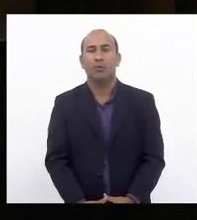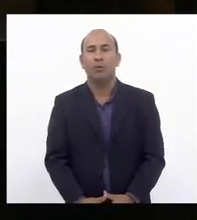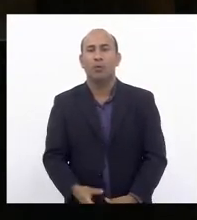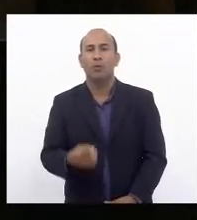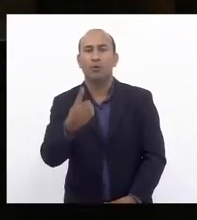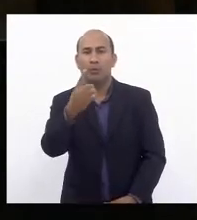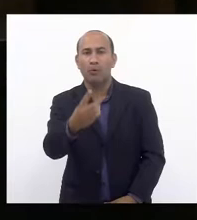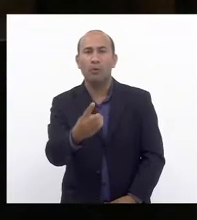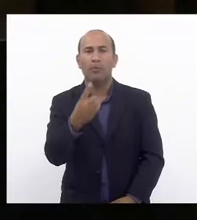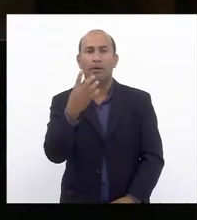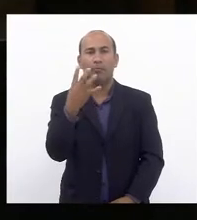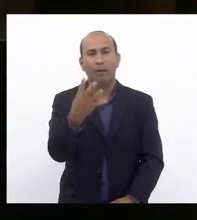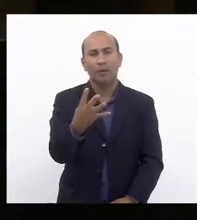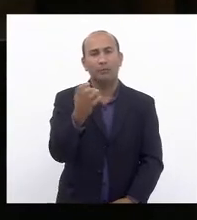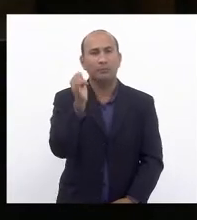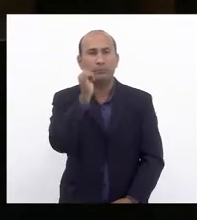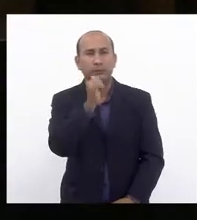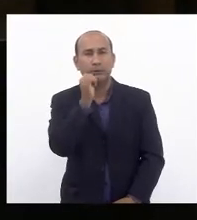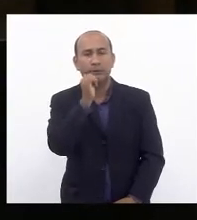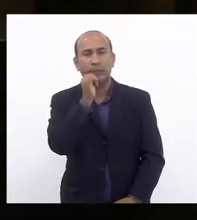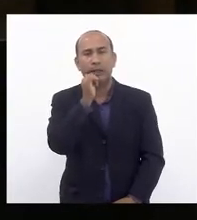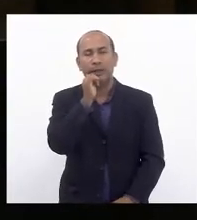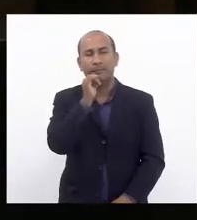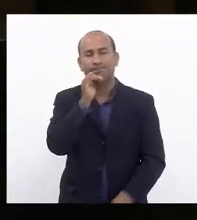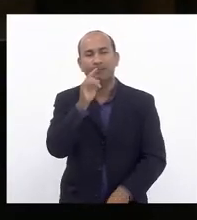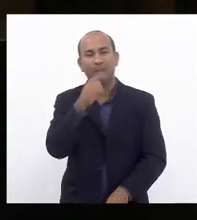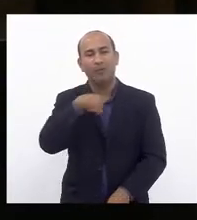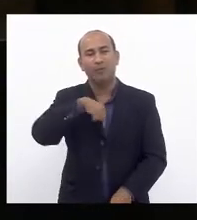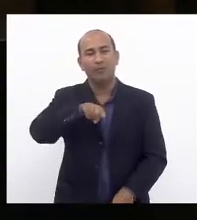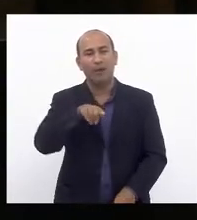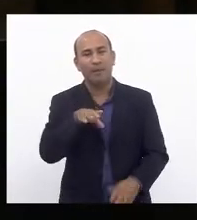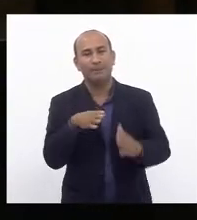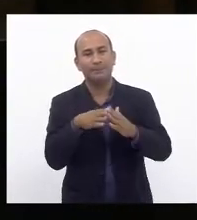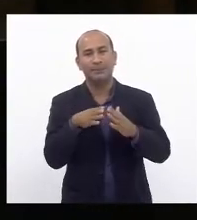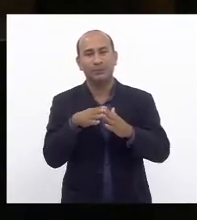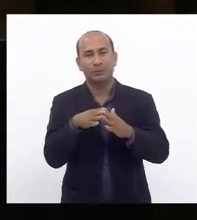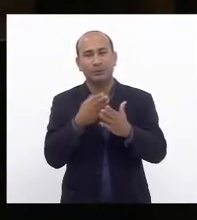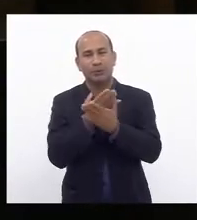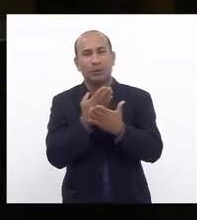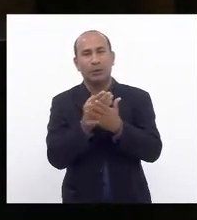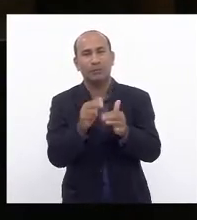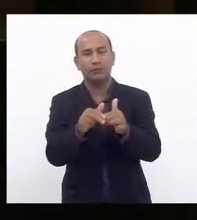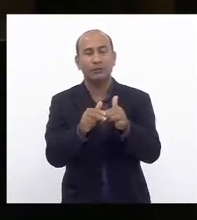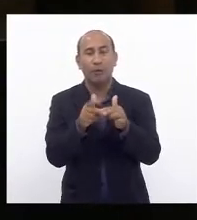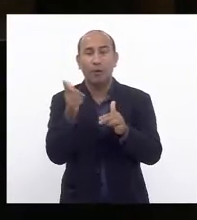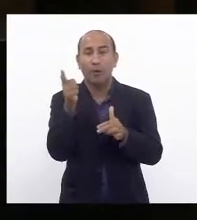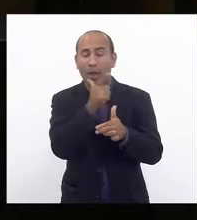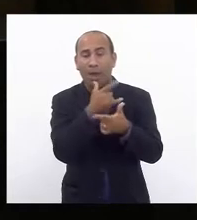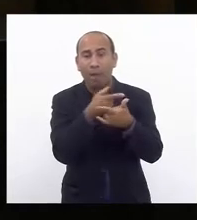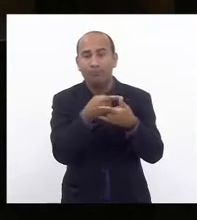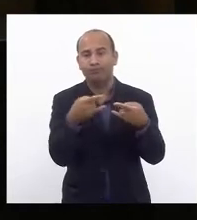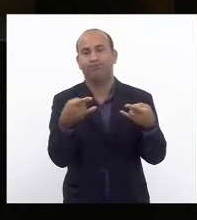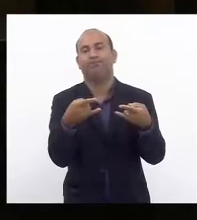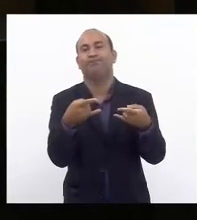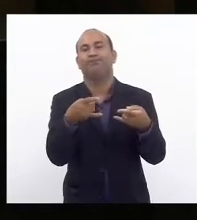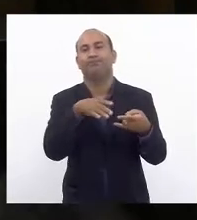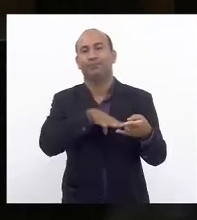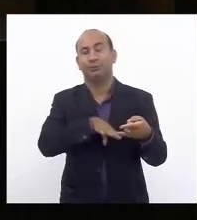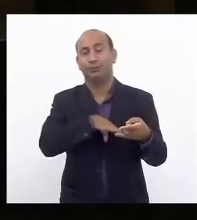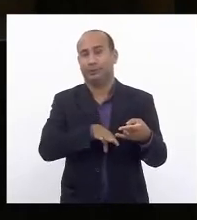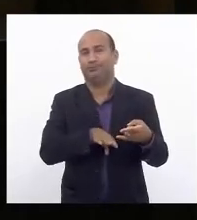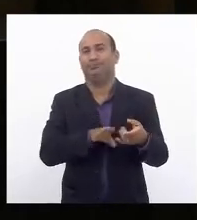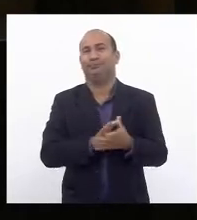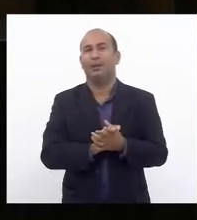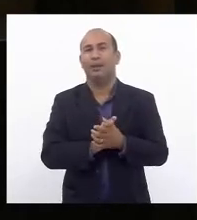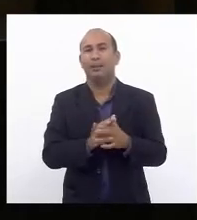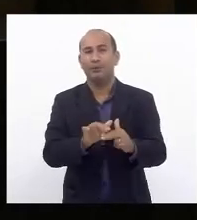uma em cada quatro meninas deixam de ir para a escola porque não tem acesso, deputada Adriana, a absorventes higiênicos básicos que